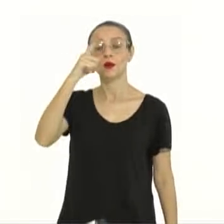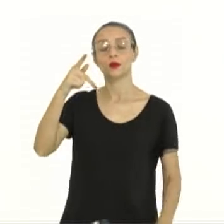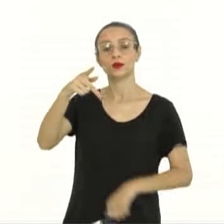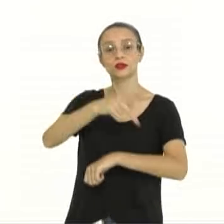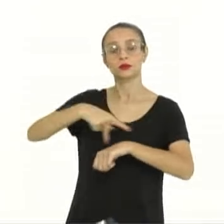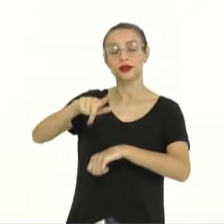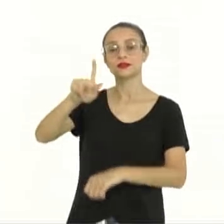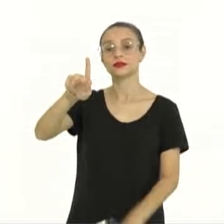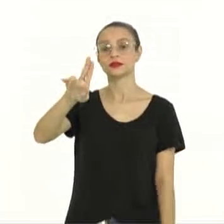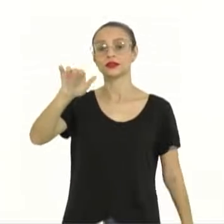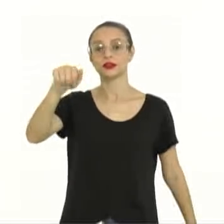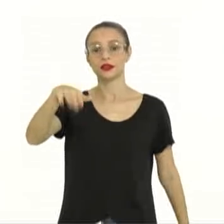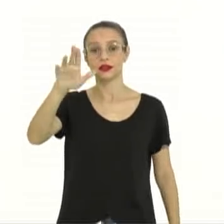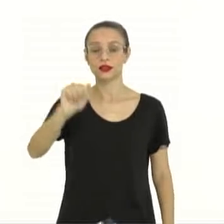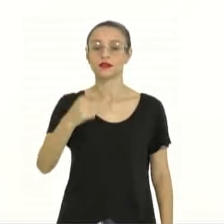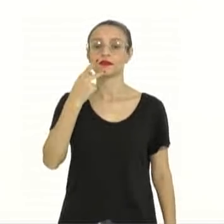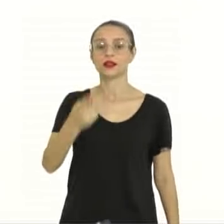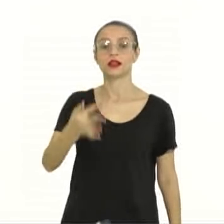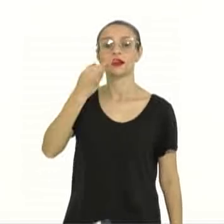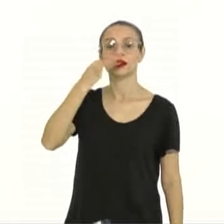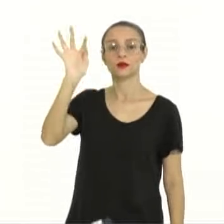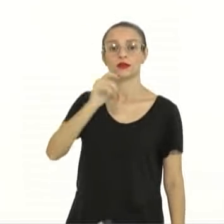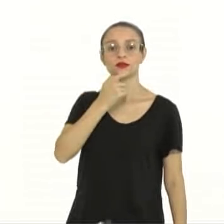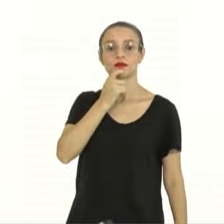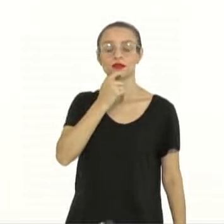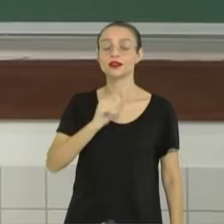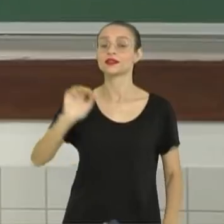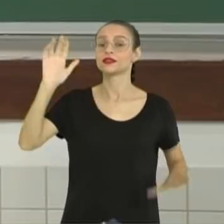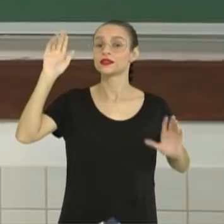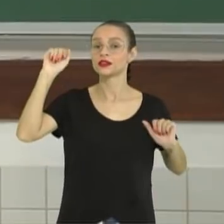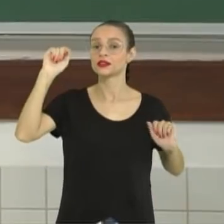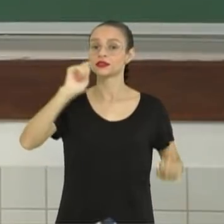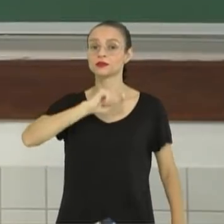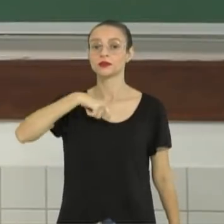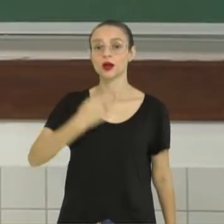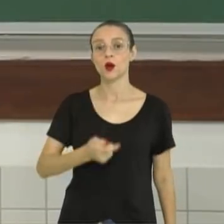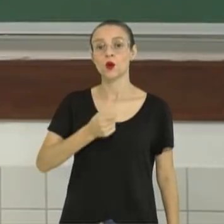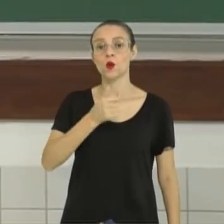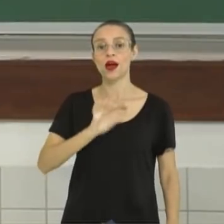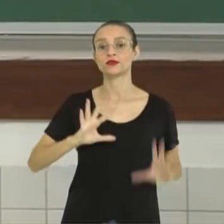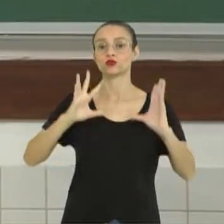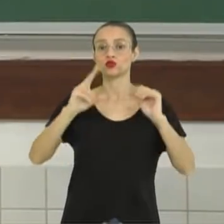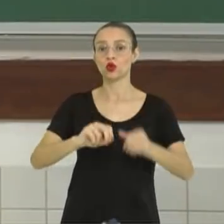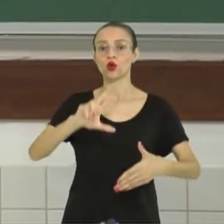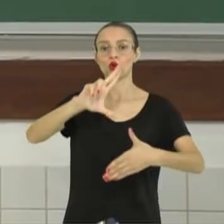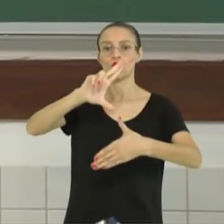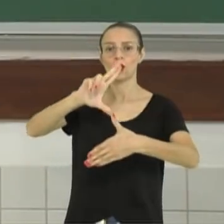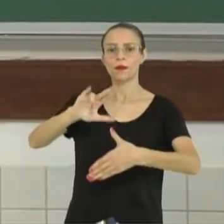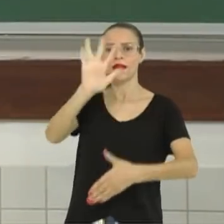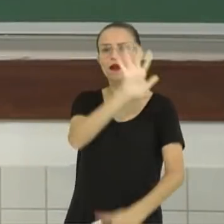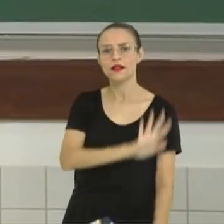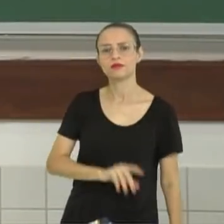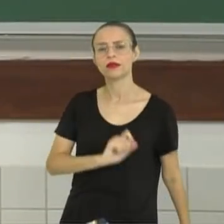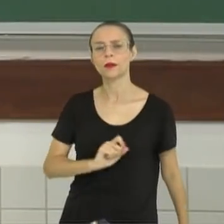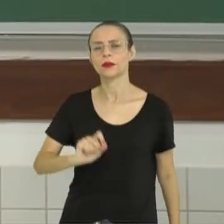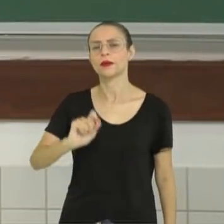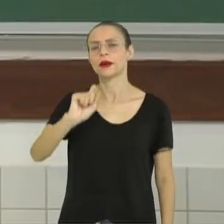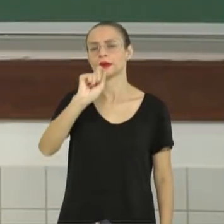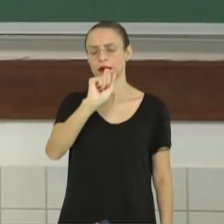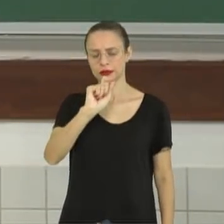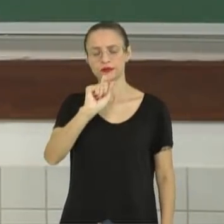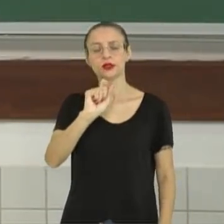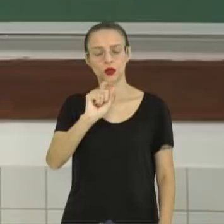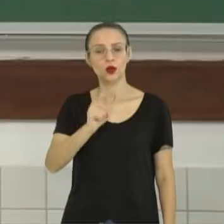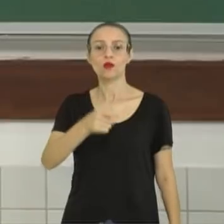né? Fala-se o inglês e o francês, o espanhol é falado predominantemente em quase todos os países da América Latina. Isso seria,